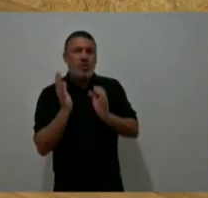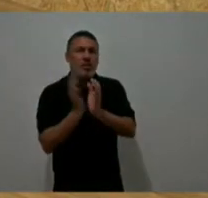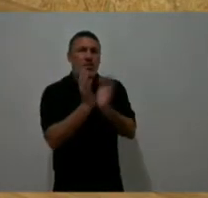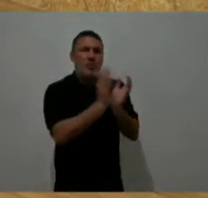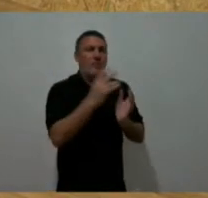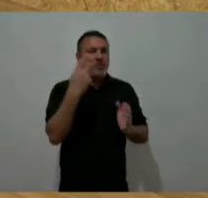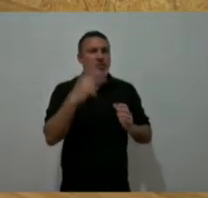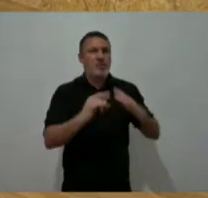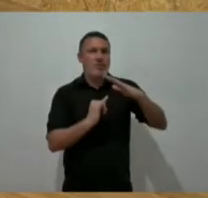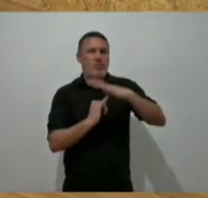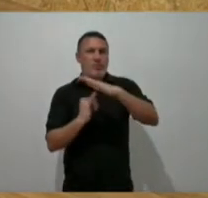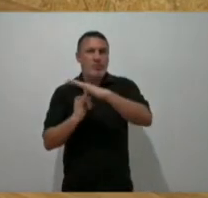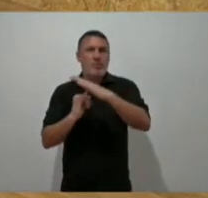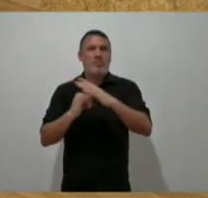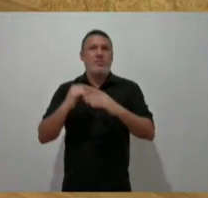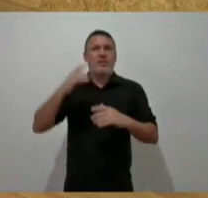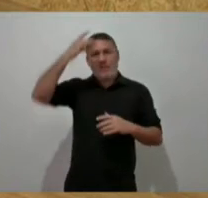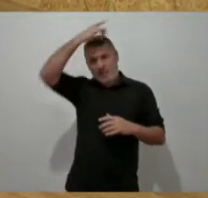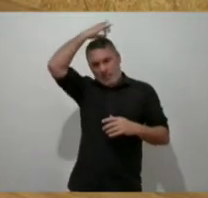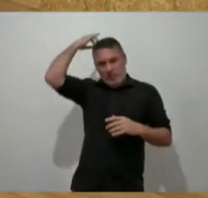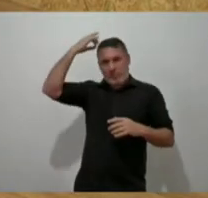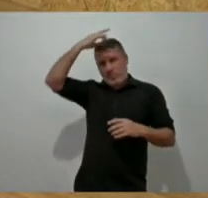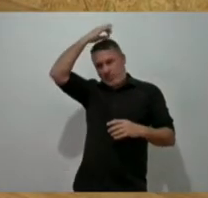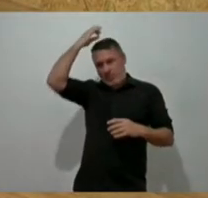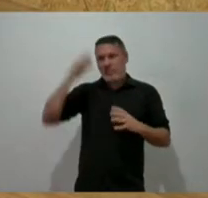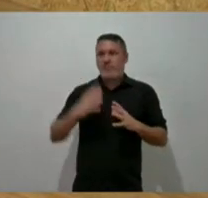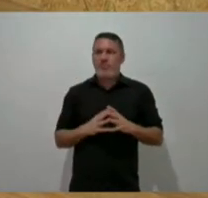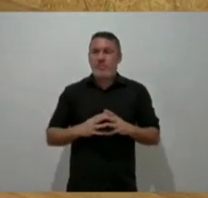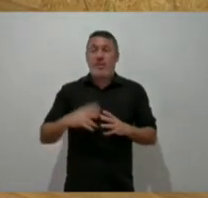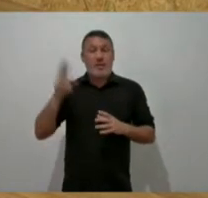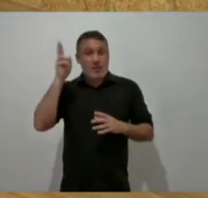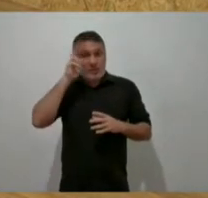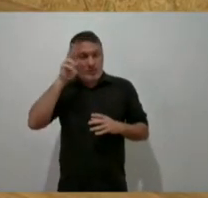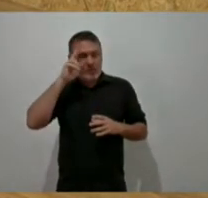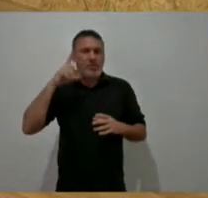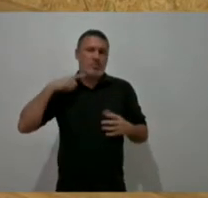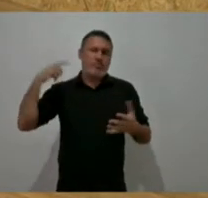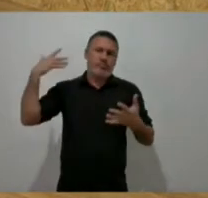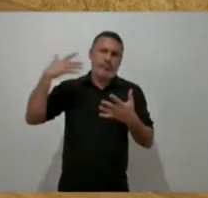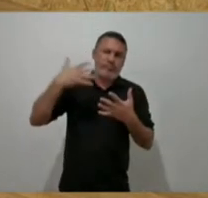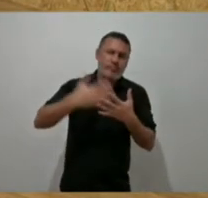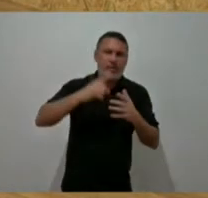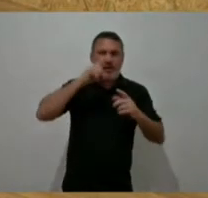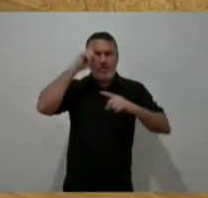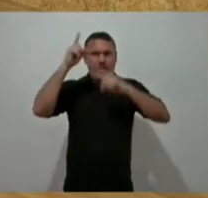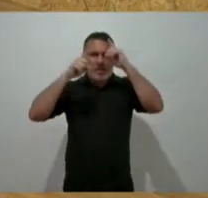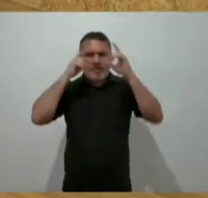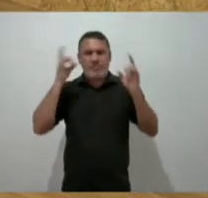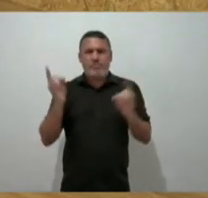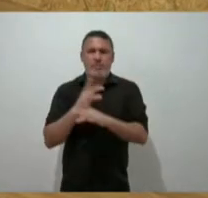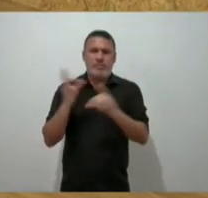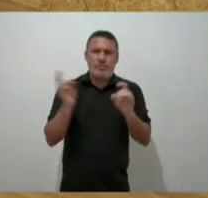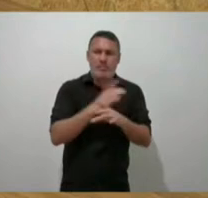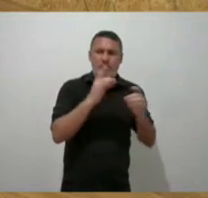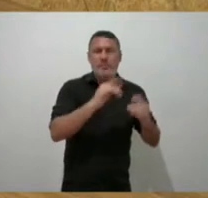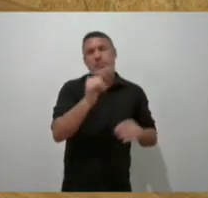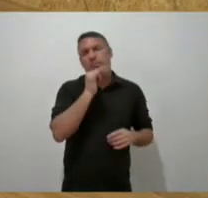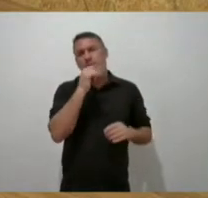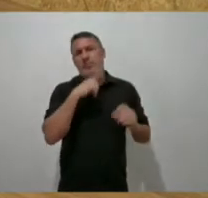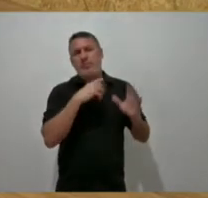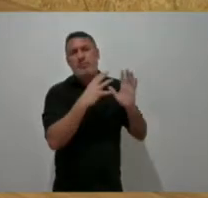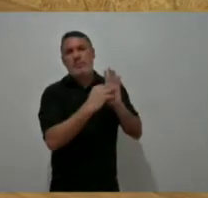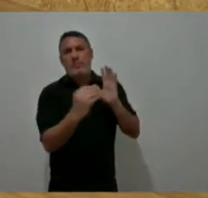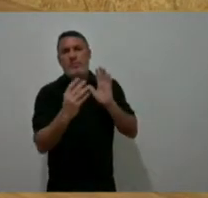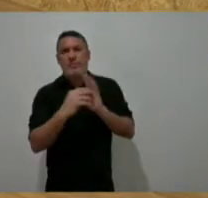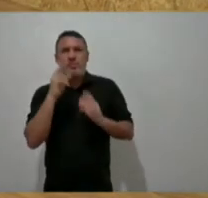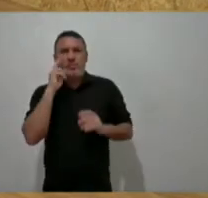Santo. A história do Espírito Santo, ela é marcada por grandes construções aqui realizadas. A gente destaca o quadro aqui atrás, da Vivian Kiabai,